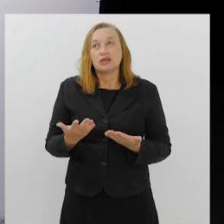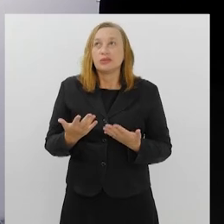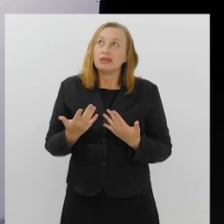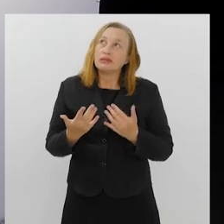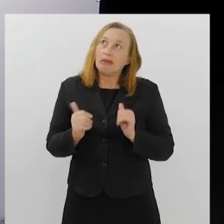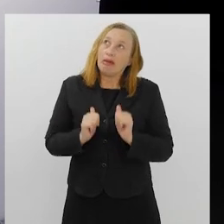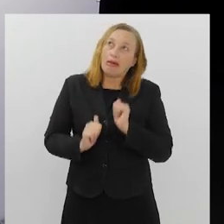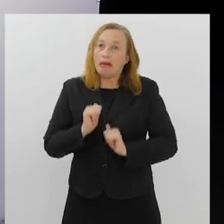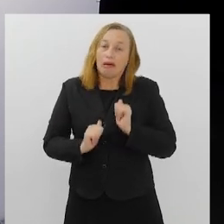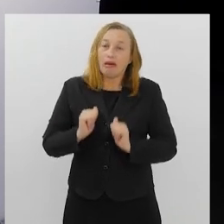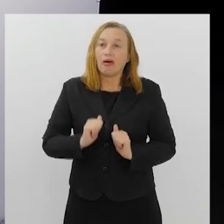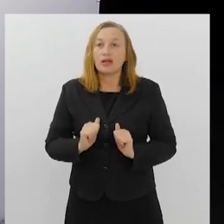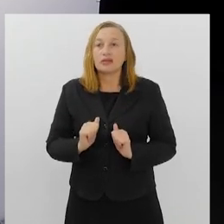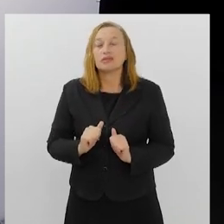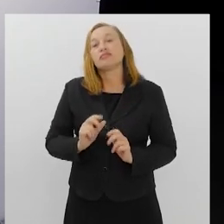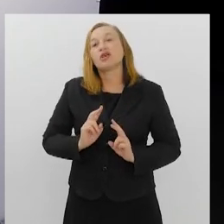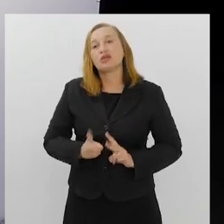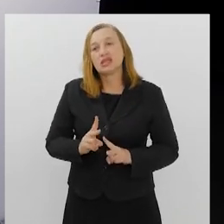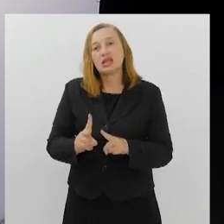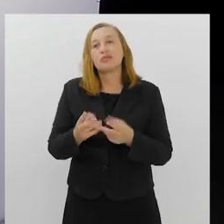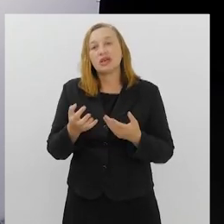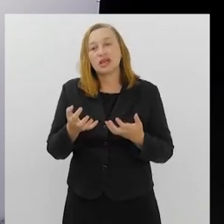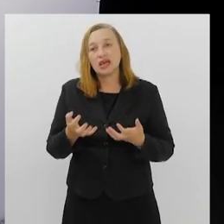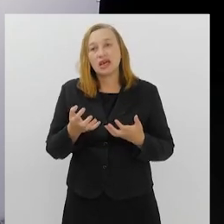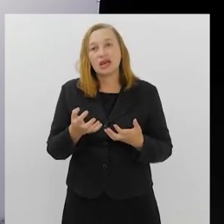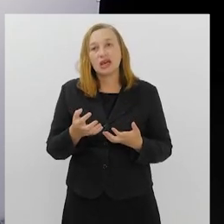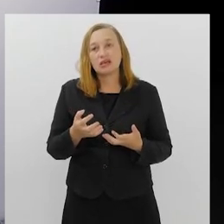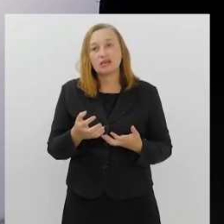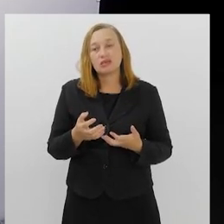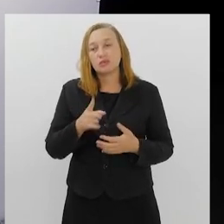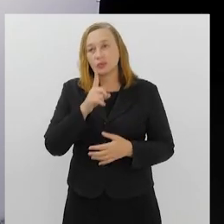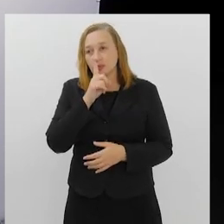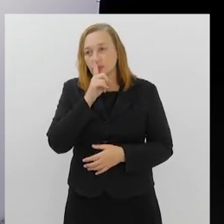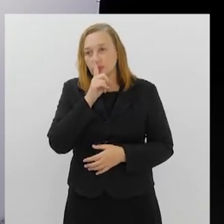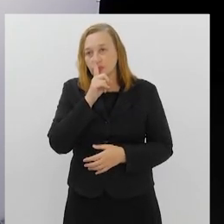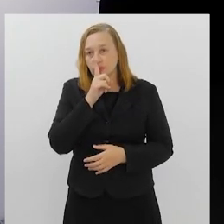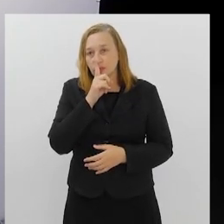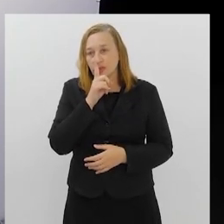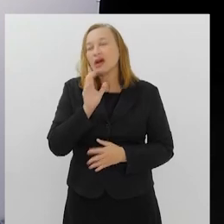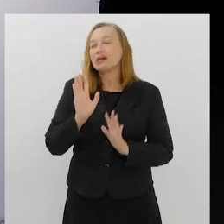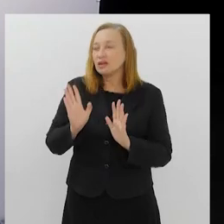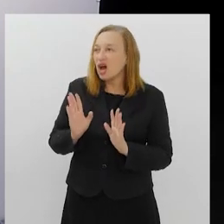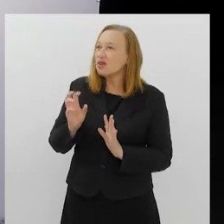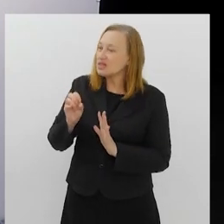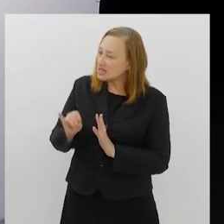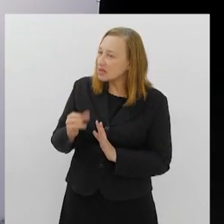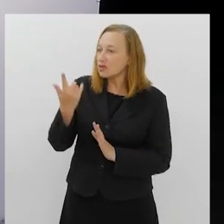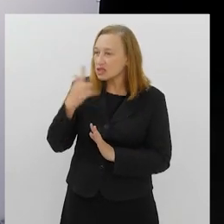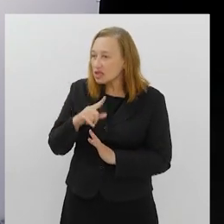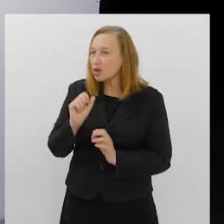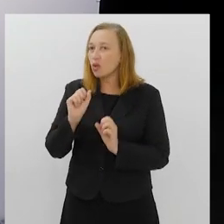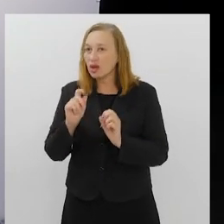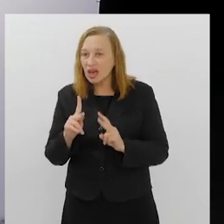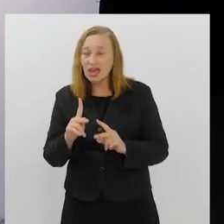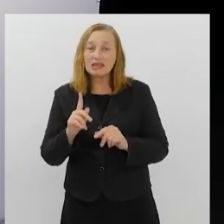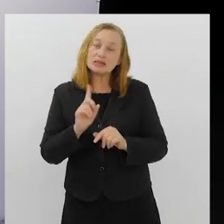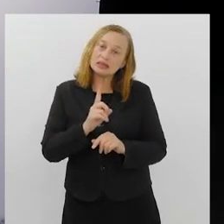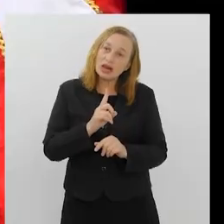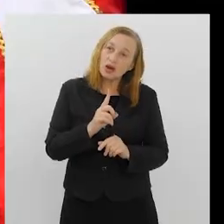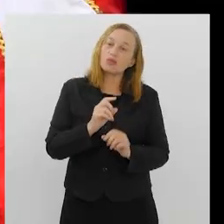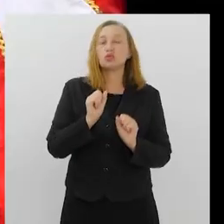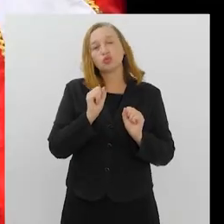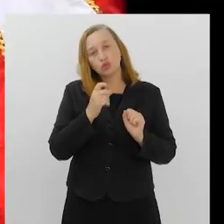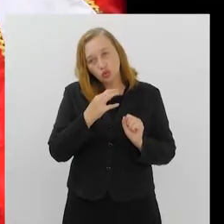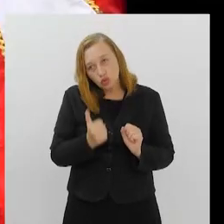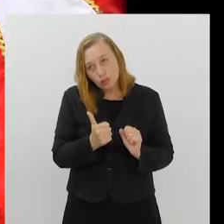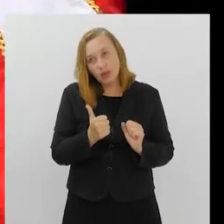eu. Para também não criar uma expectativa, né? E eu sempre quieta ali na minha, quietinha, falando, não, gente, se for, vai acontecer,